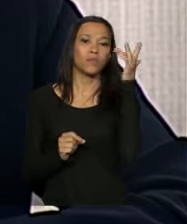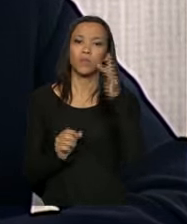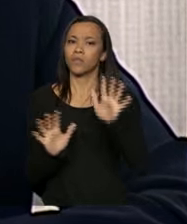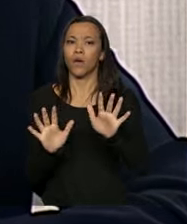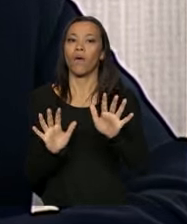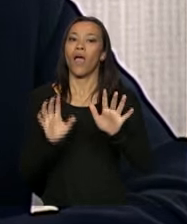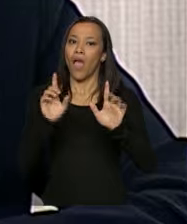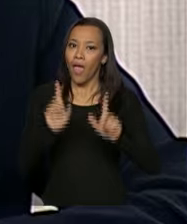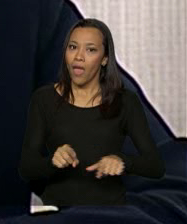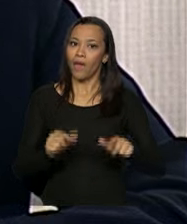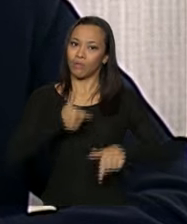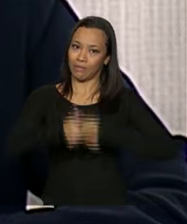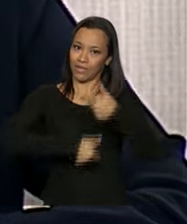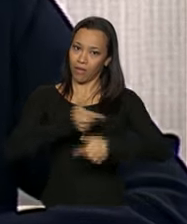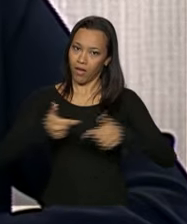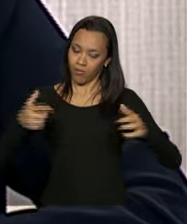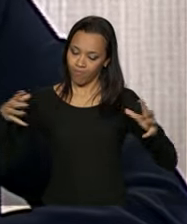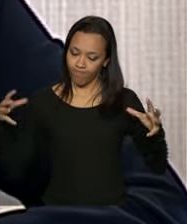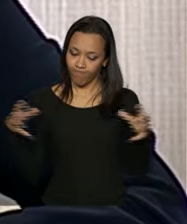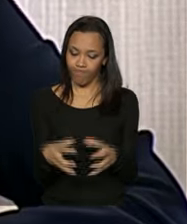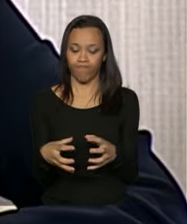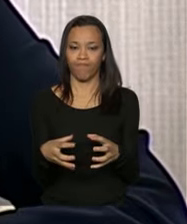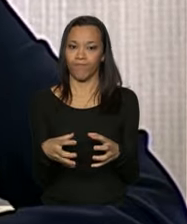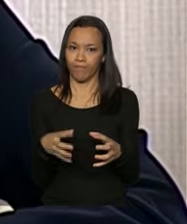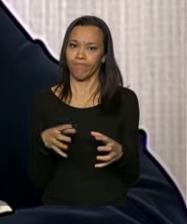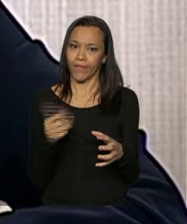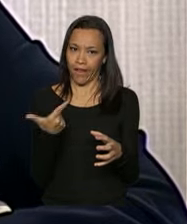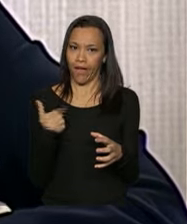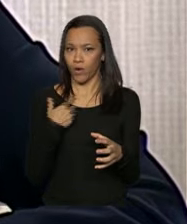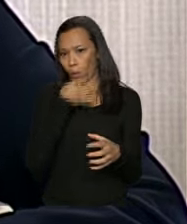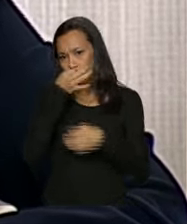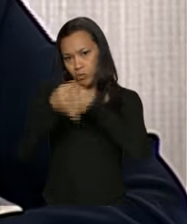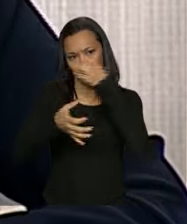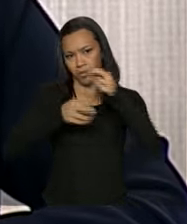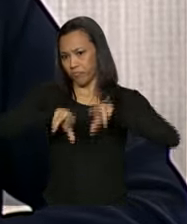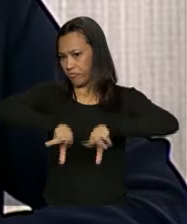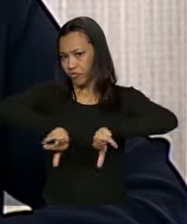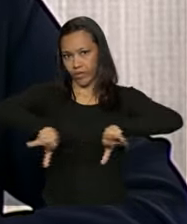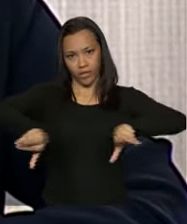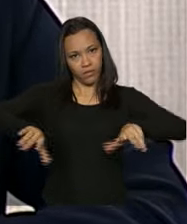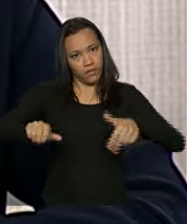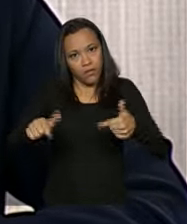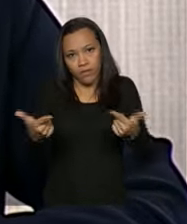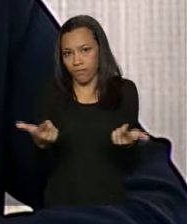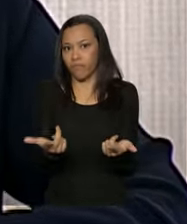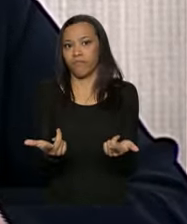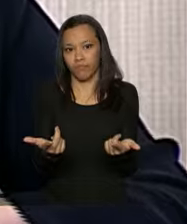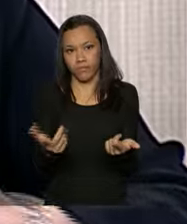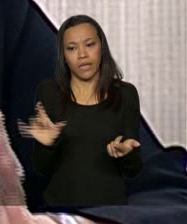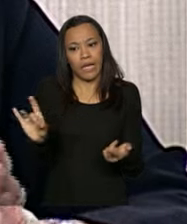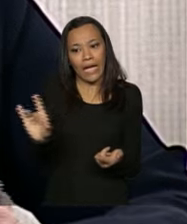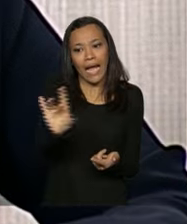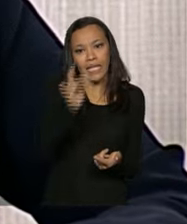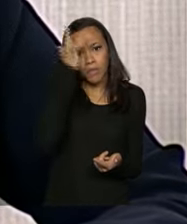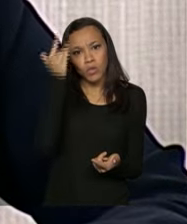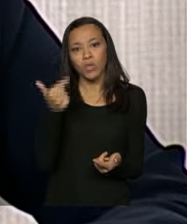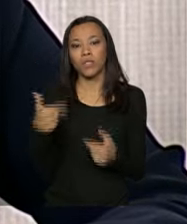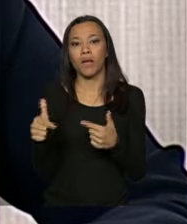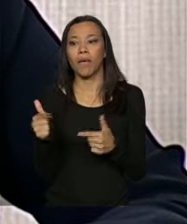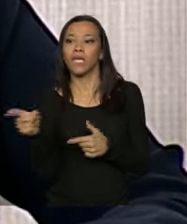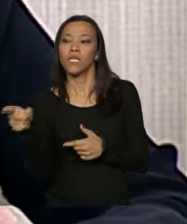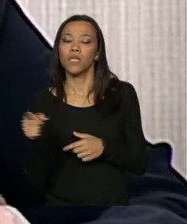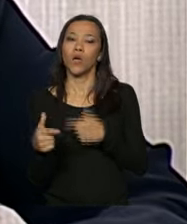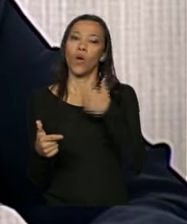trabalho emanado. Nós temos diferença, sem dúvida nenhuma. Nós eh, cada um está de um lado às